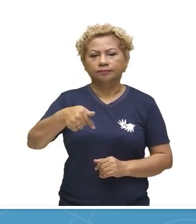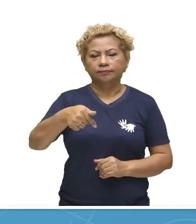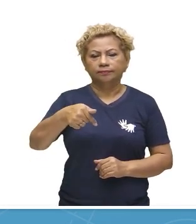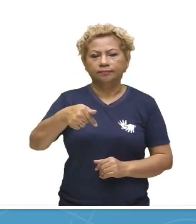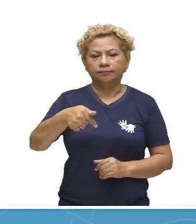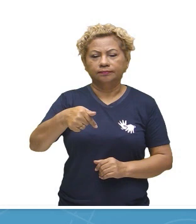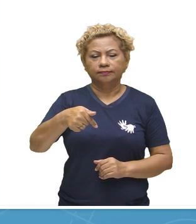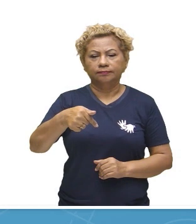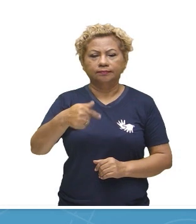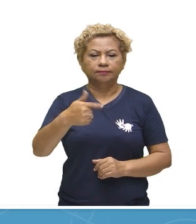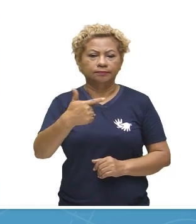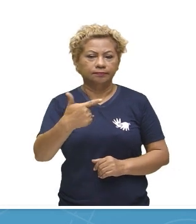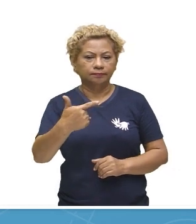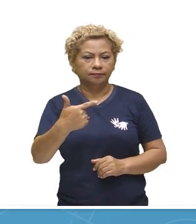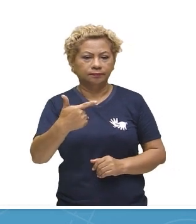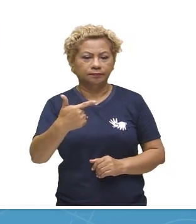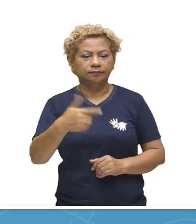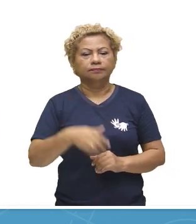72.